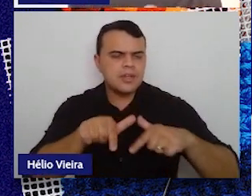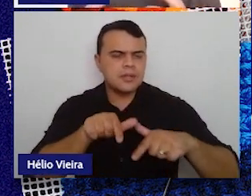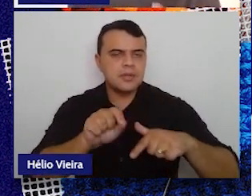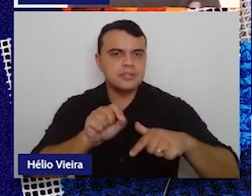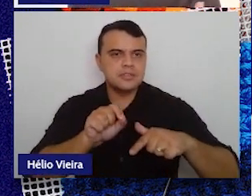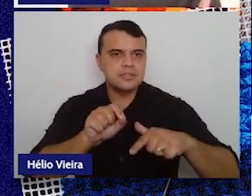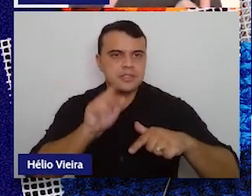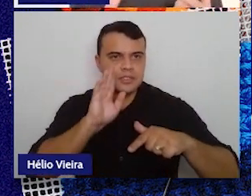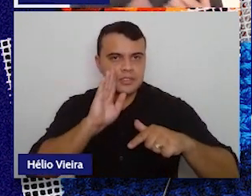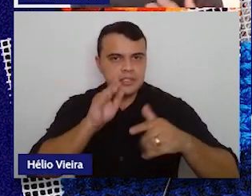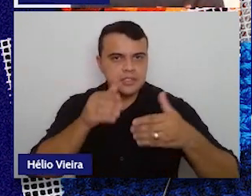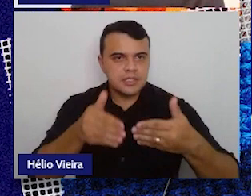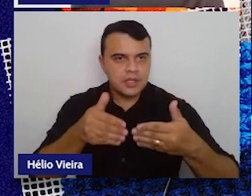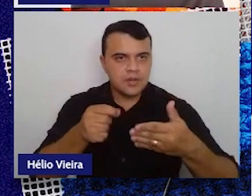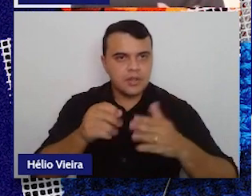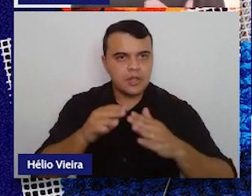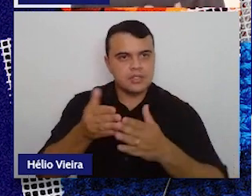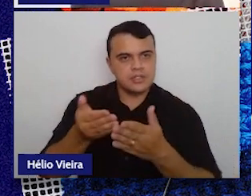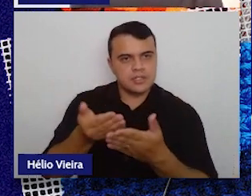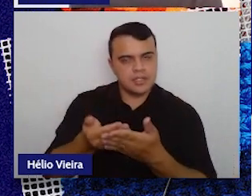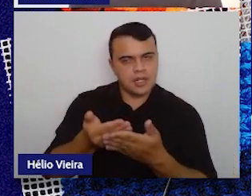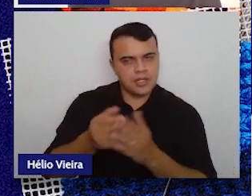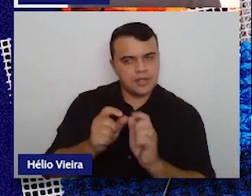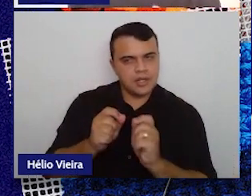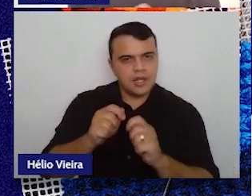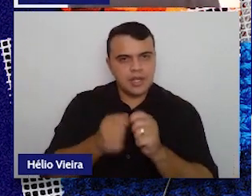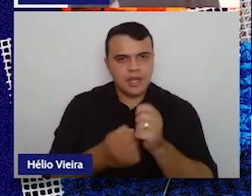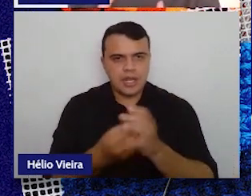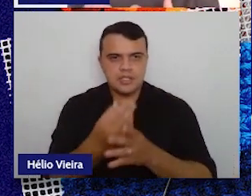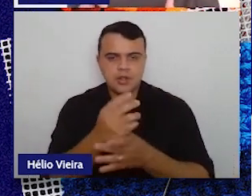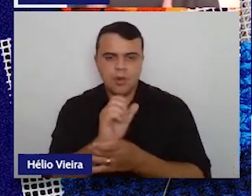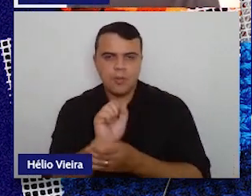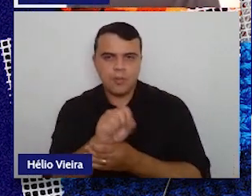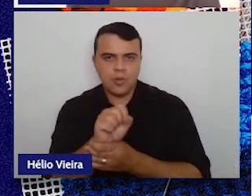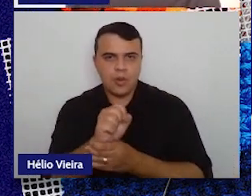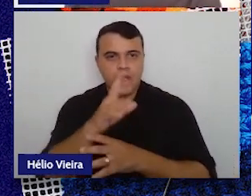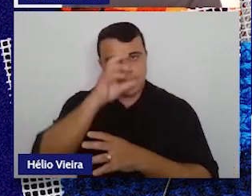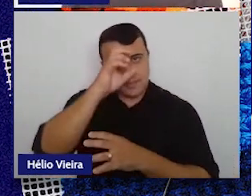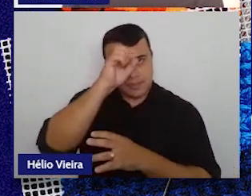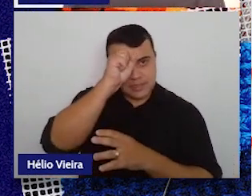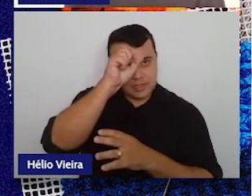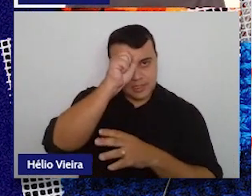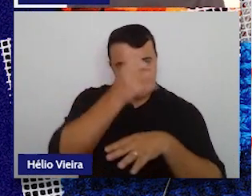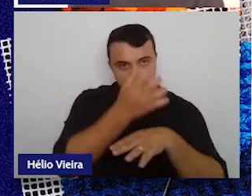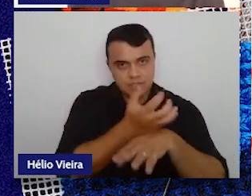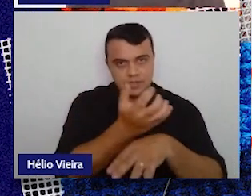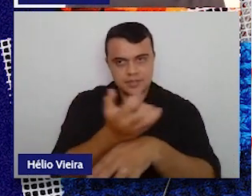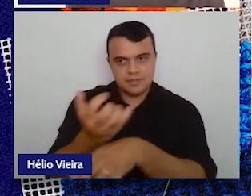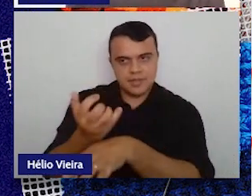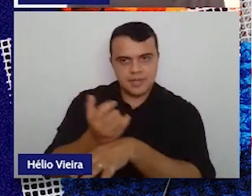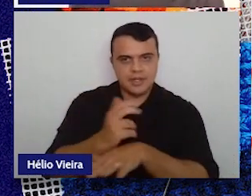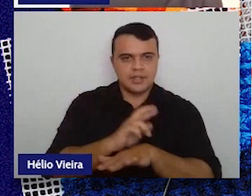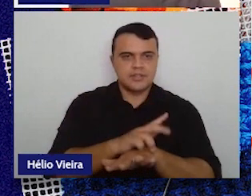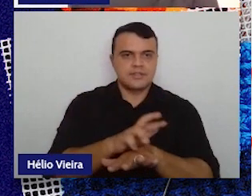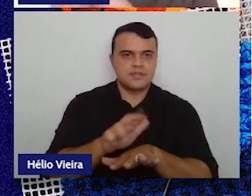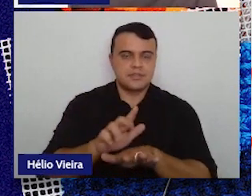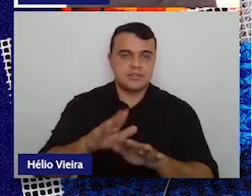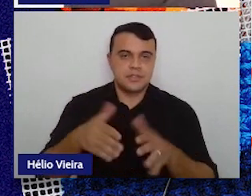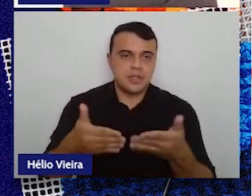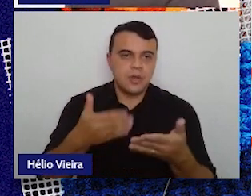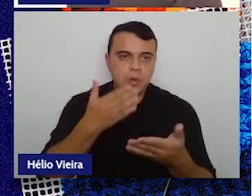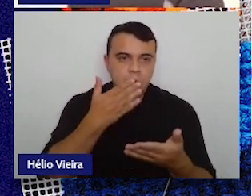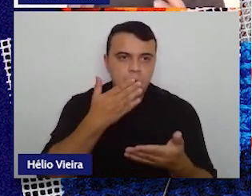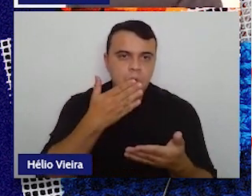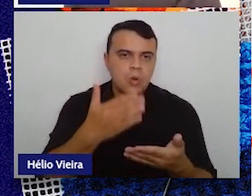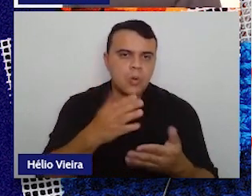dentro de sala de aula, criação, desenvolvimento motor, aprendizagem e interdisciplinaridade. E quais são